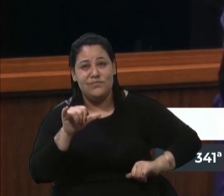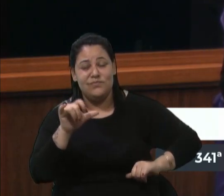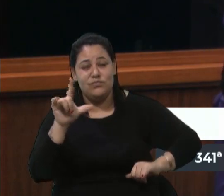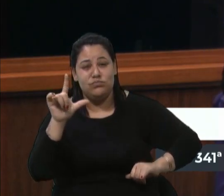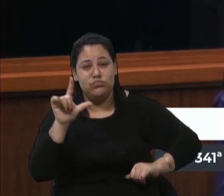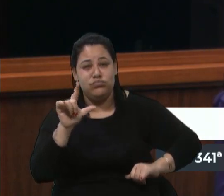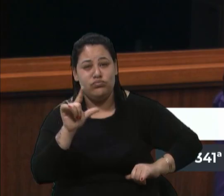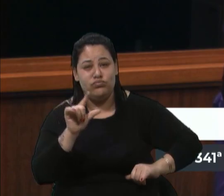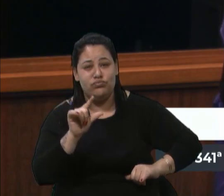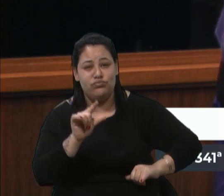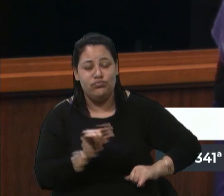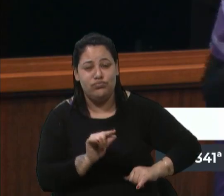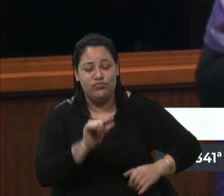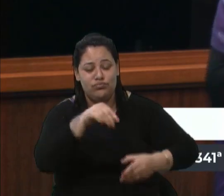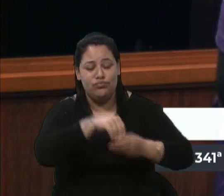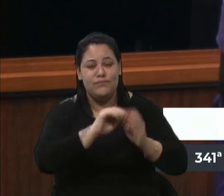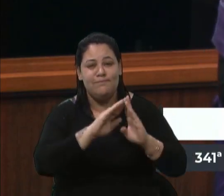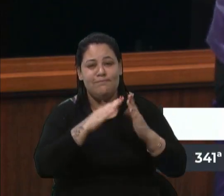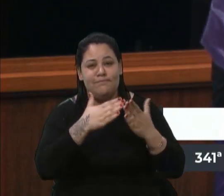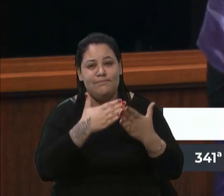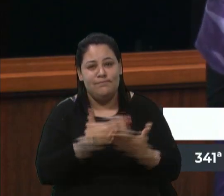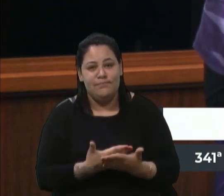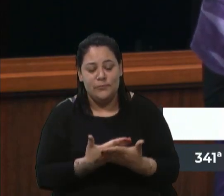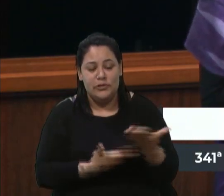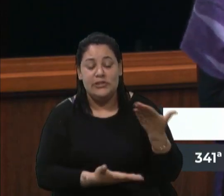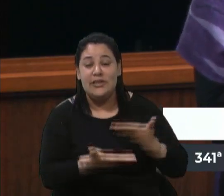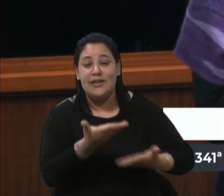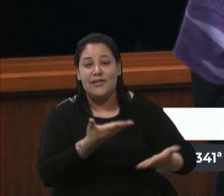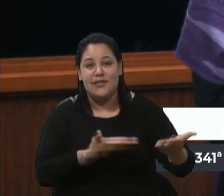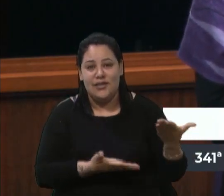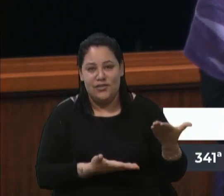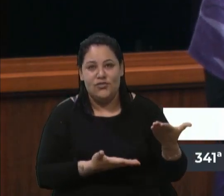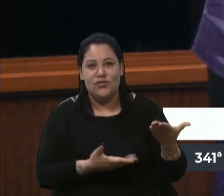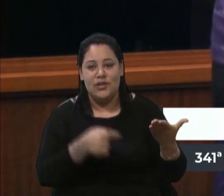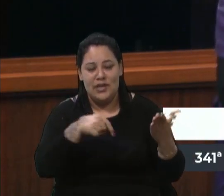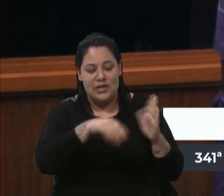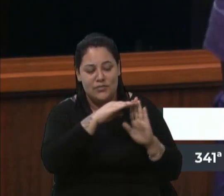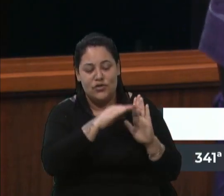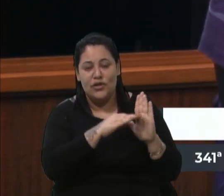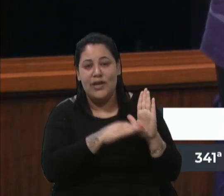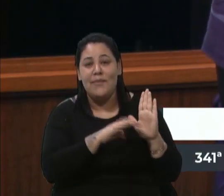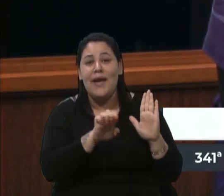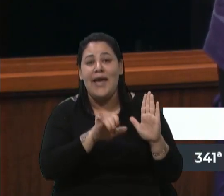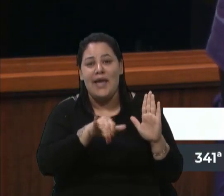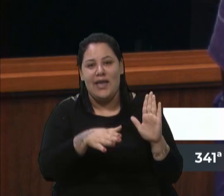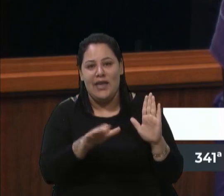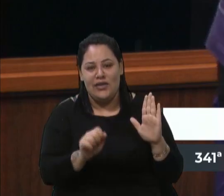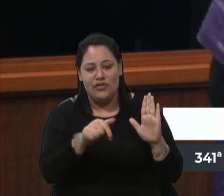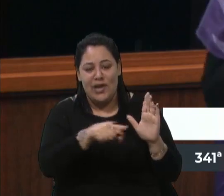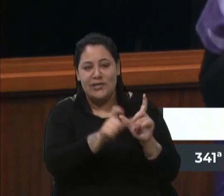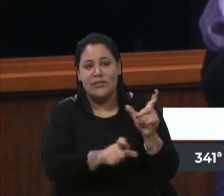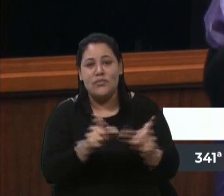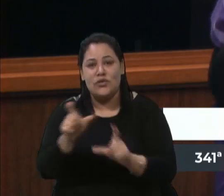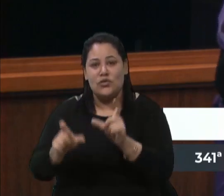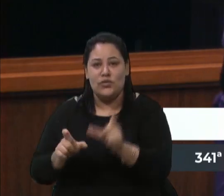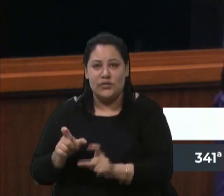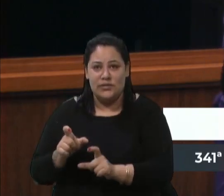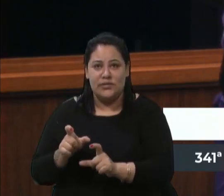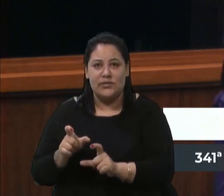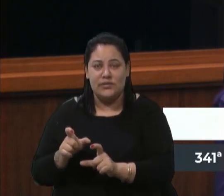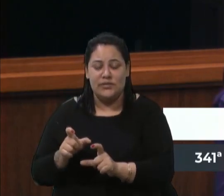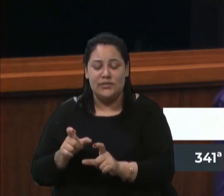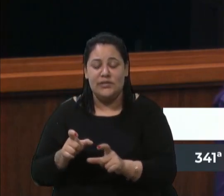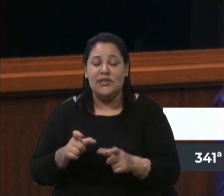redução nas escolas que atendem esses estudantes, essas pessoas que, por